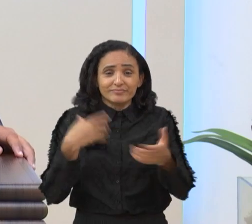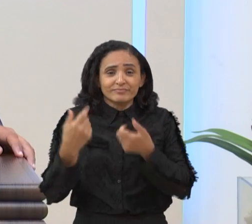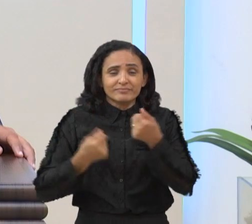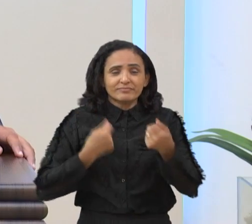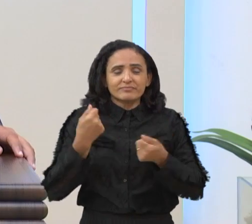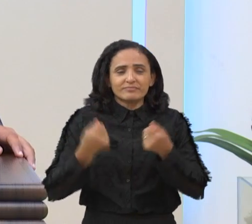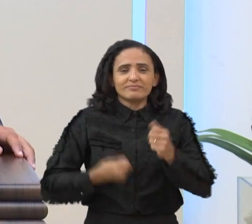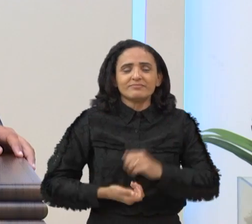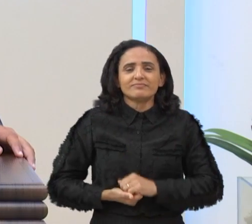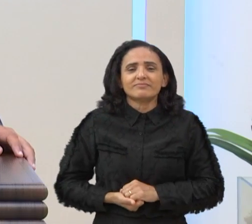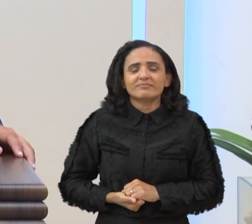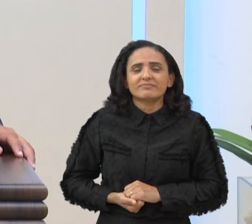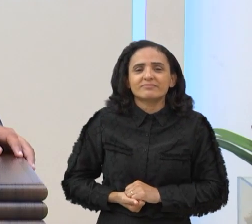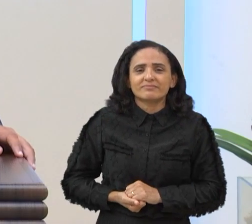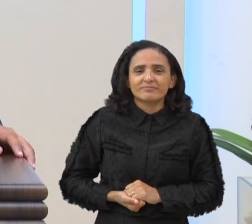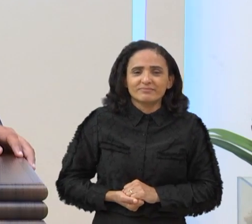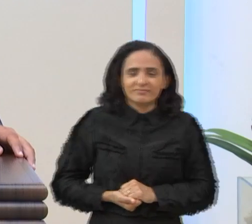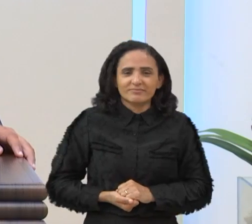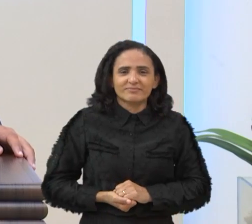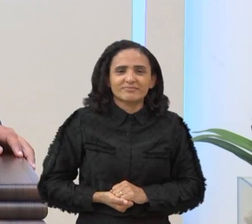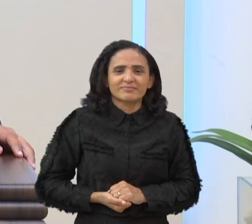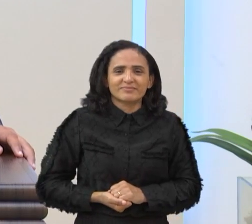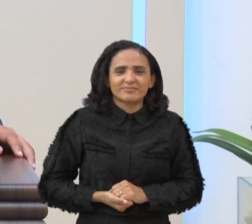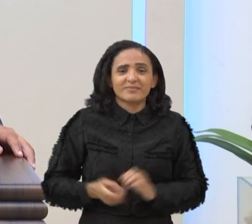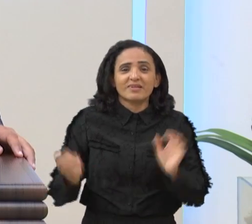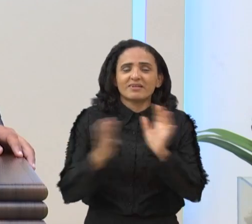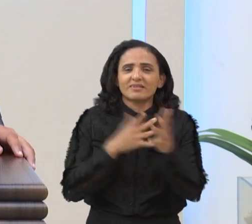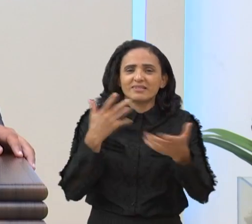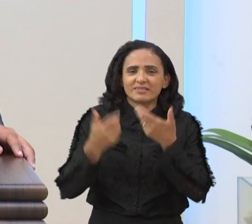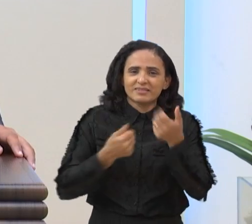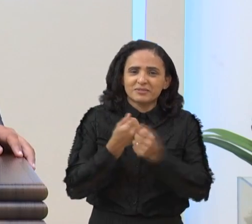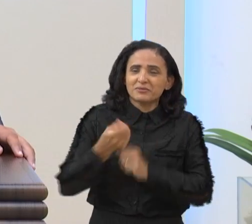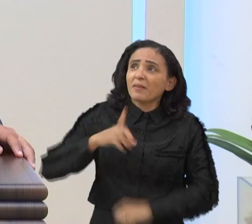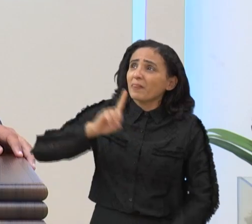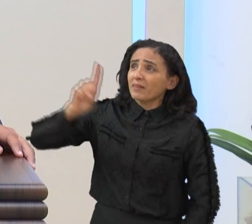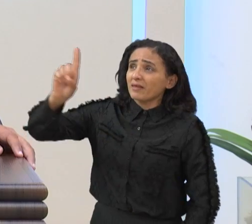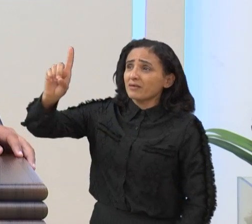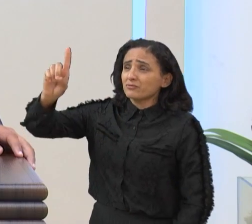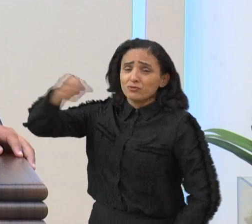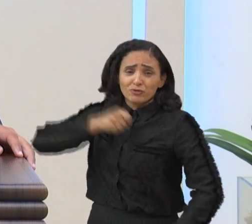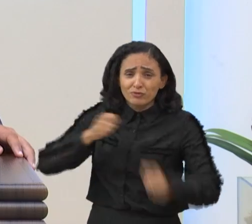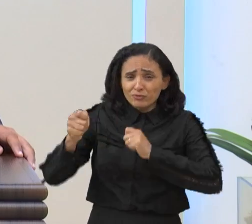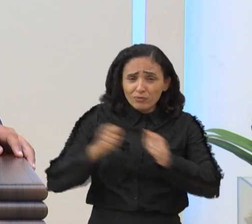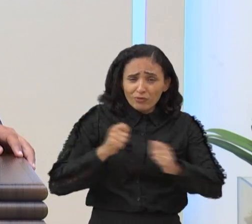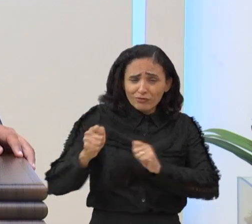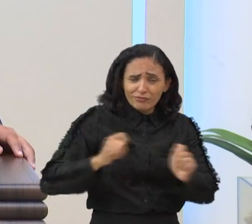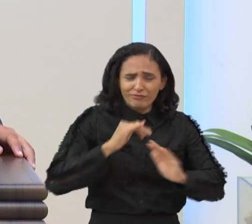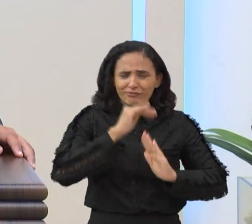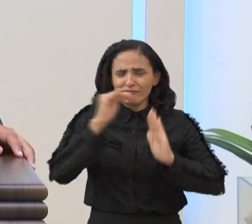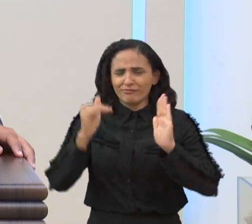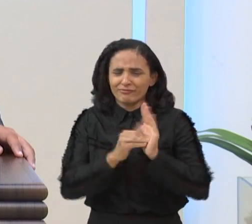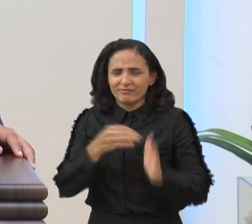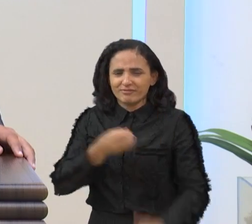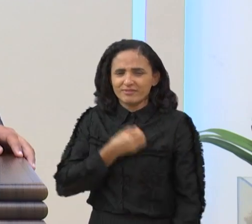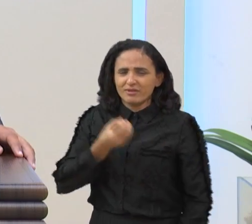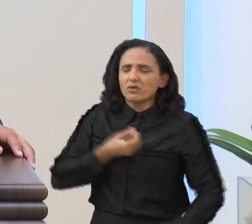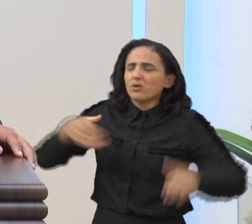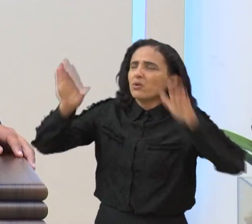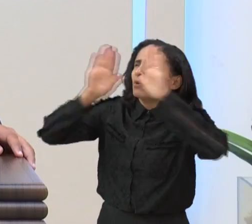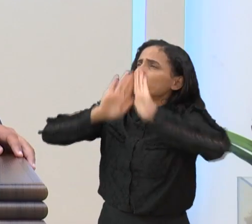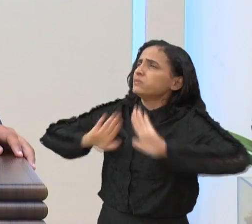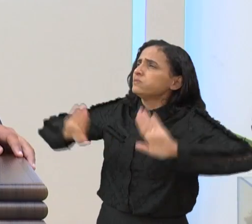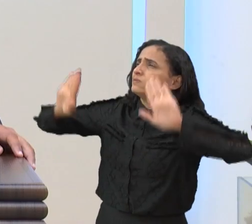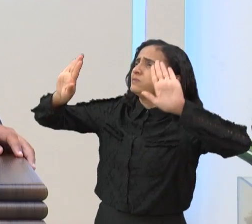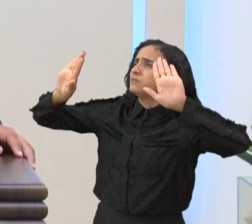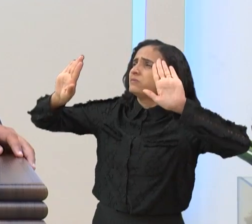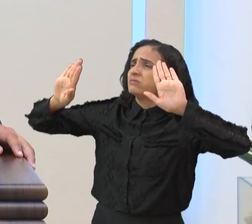Aleluia, aleluia, aleluia, aleluia. Deus é o oleiro, eu sou o barro. Deus é eterno, eu